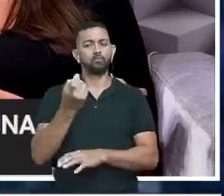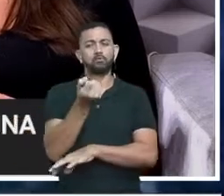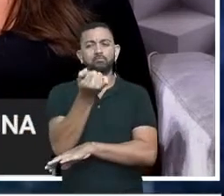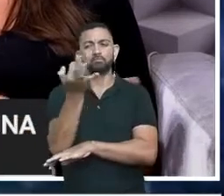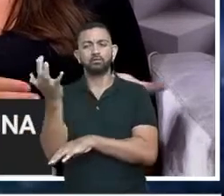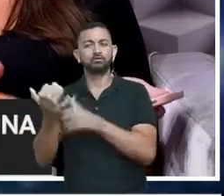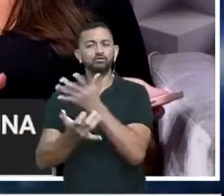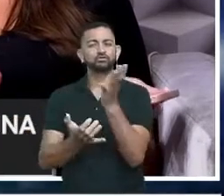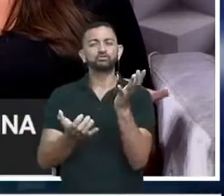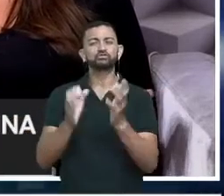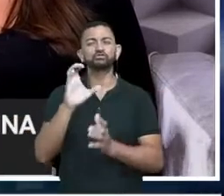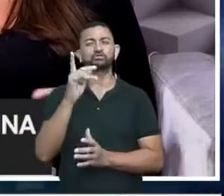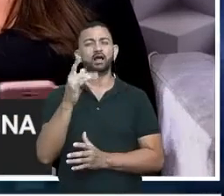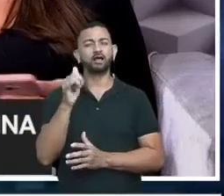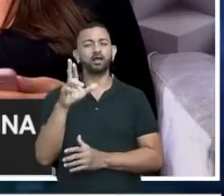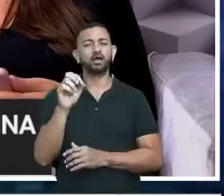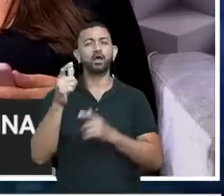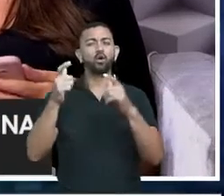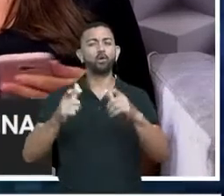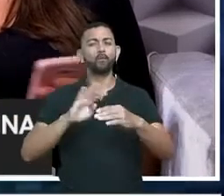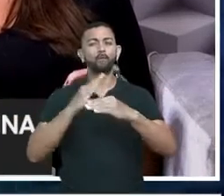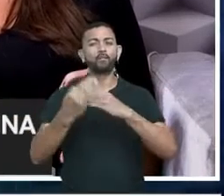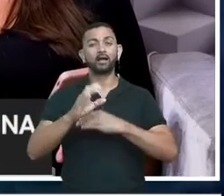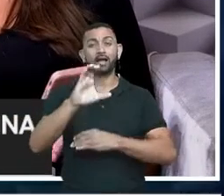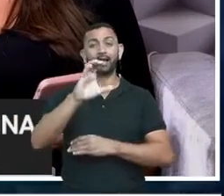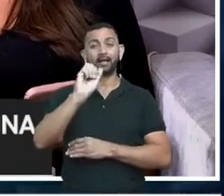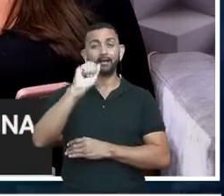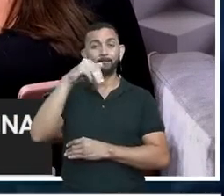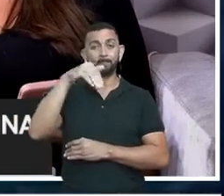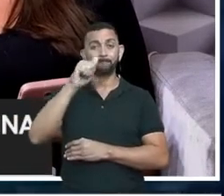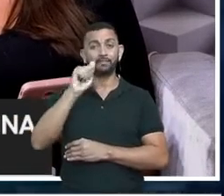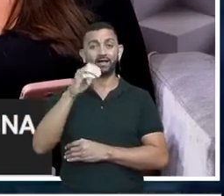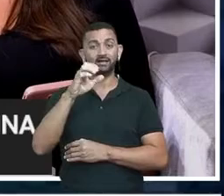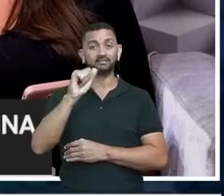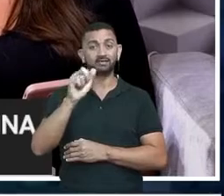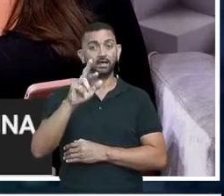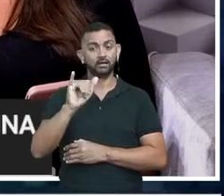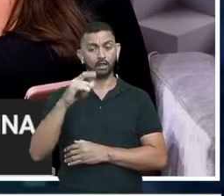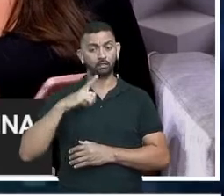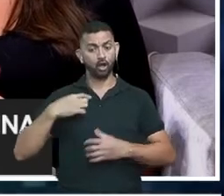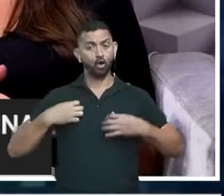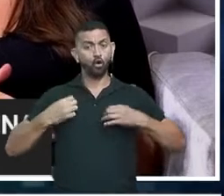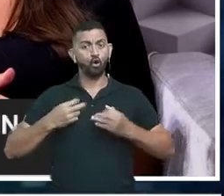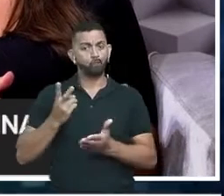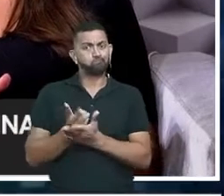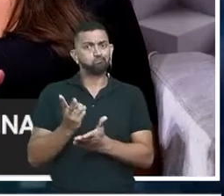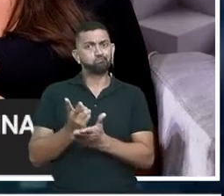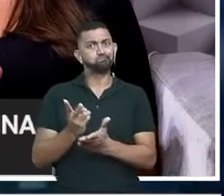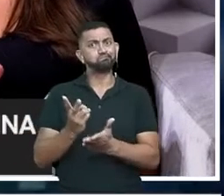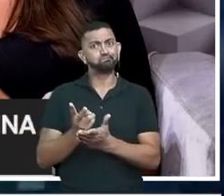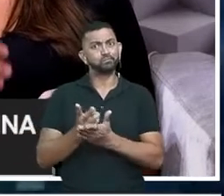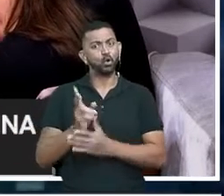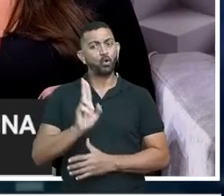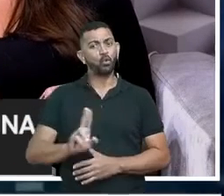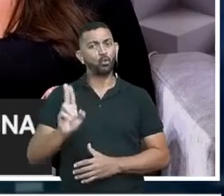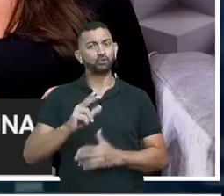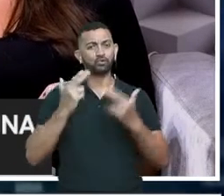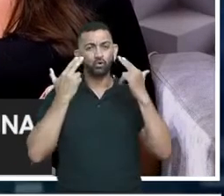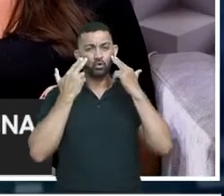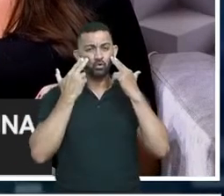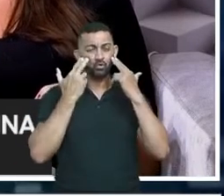Ele foi preso em uma chácara no Camaçari e com ele no momento da prisão dele ele ainda tava na mesma roupa que ele utilizou no assalto